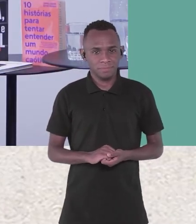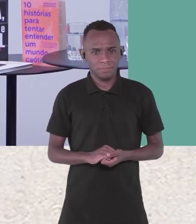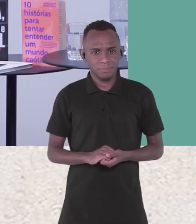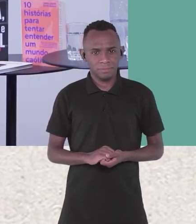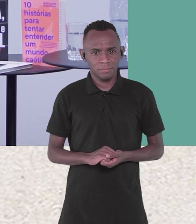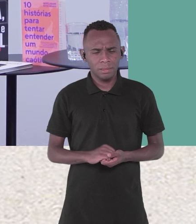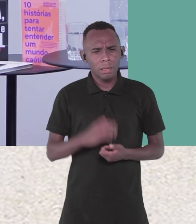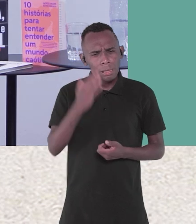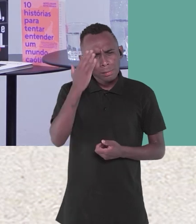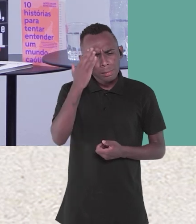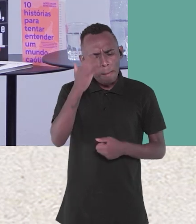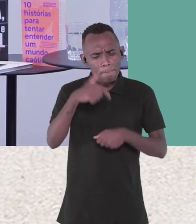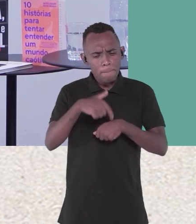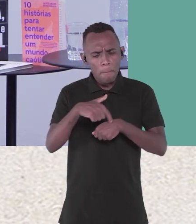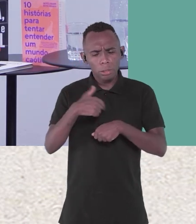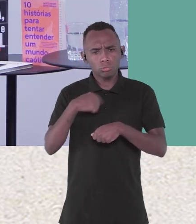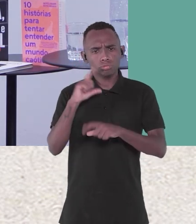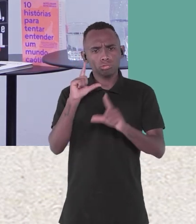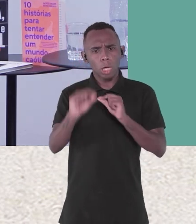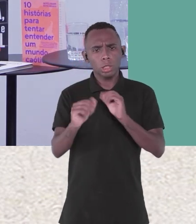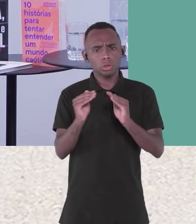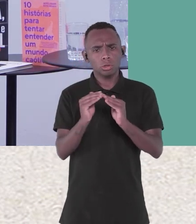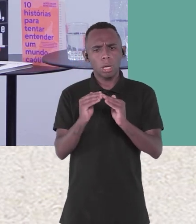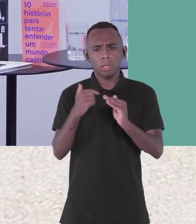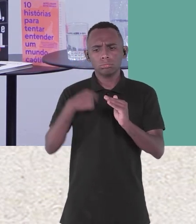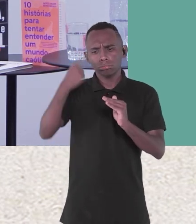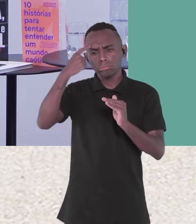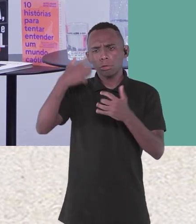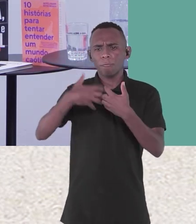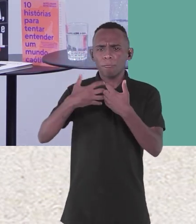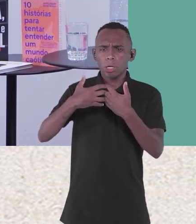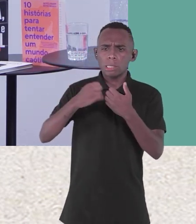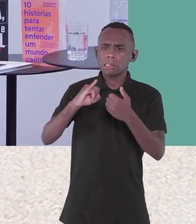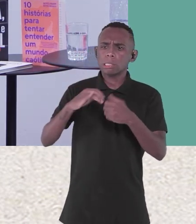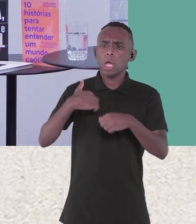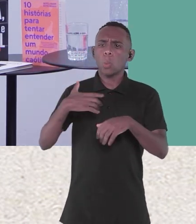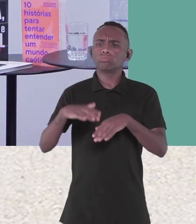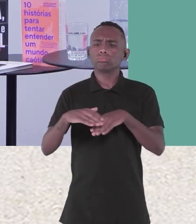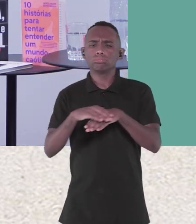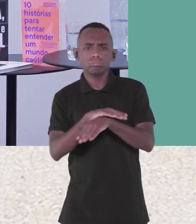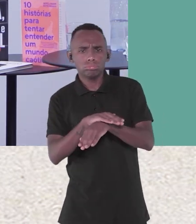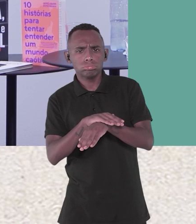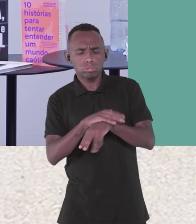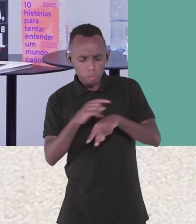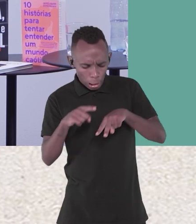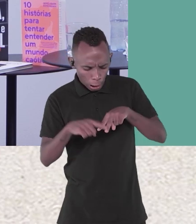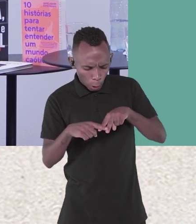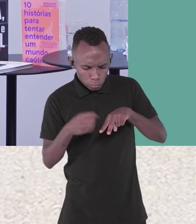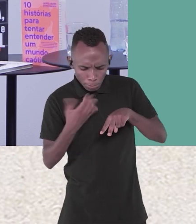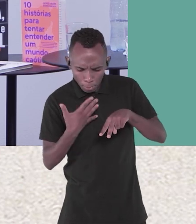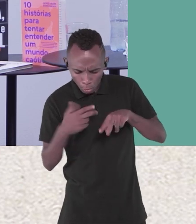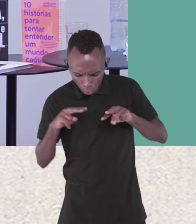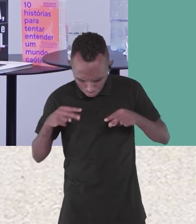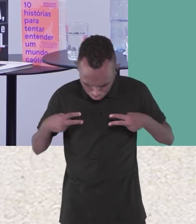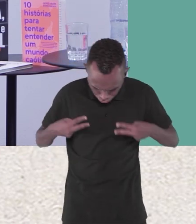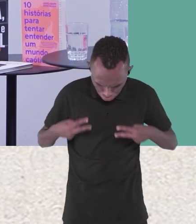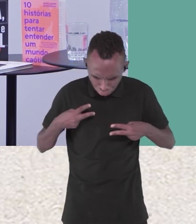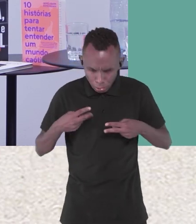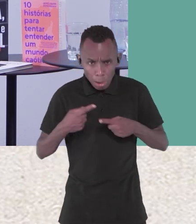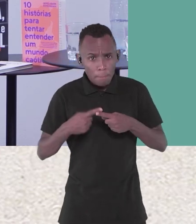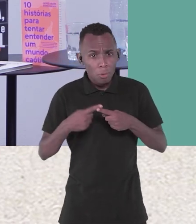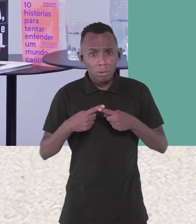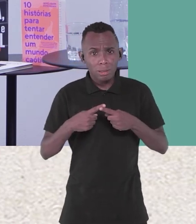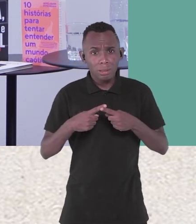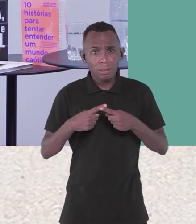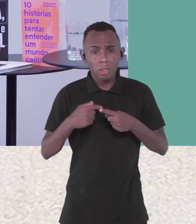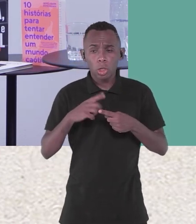Você sabe, na hora que eu saí de casa, eu fiquei pensando se eu colocava sapato, se a calça estava legal. Há tanto tempo que eu não saí de casa para